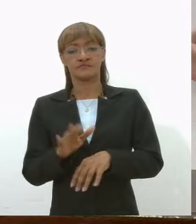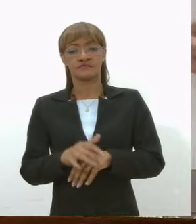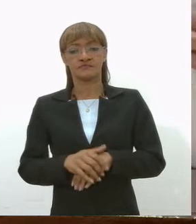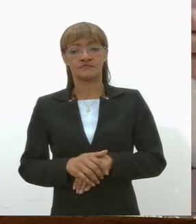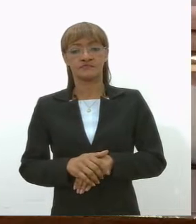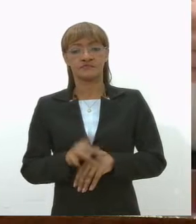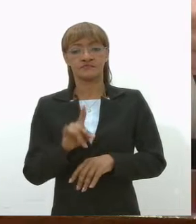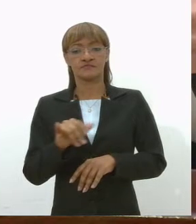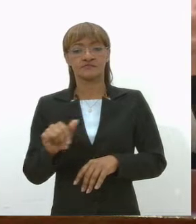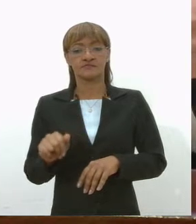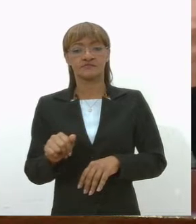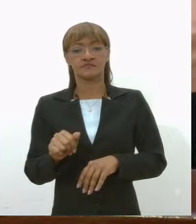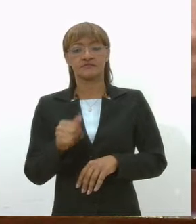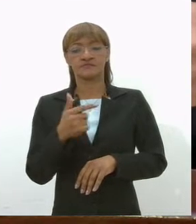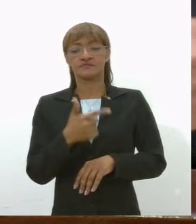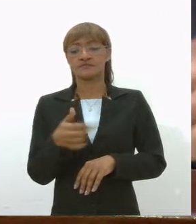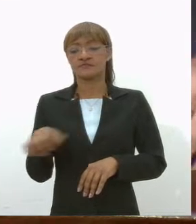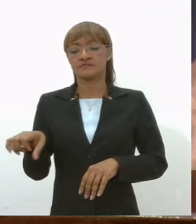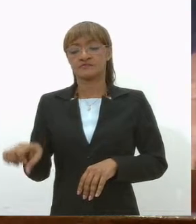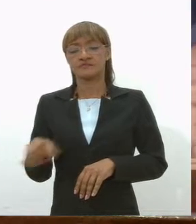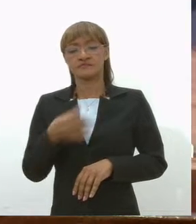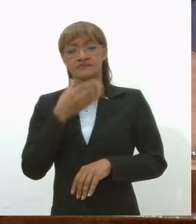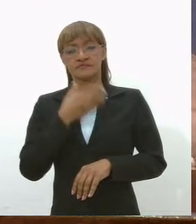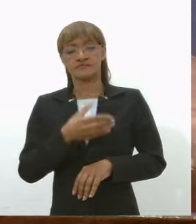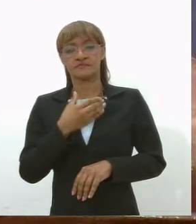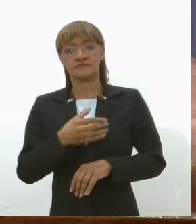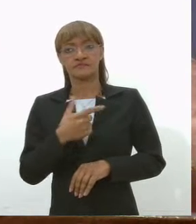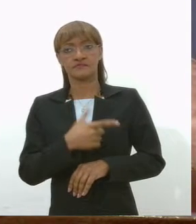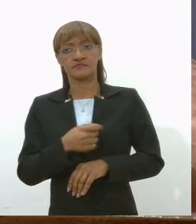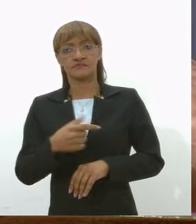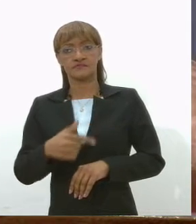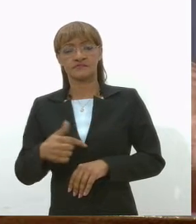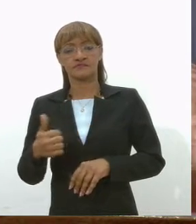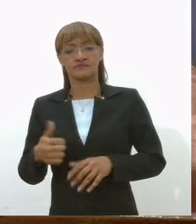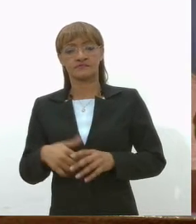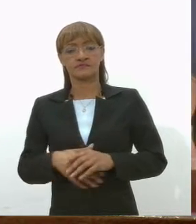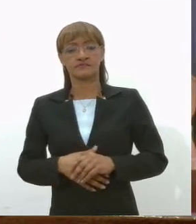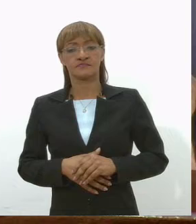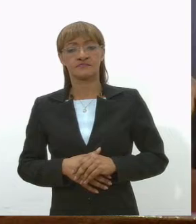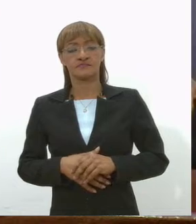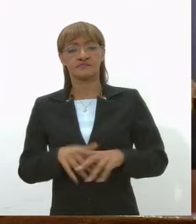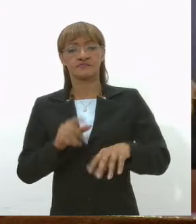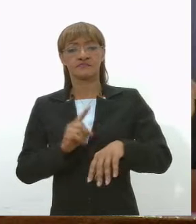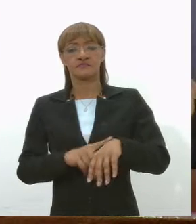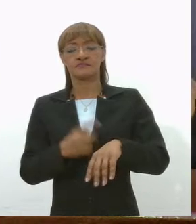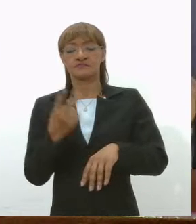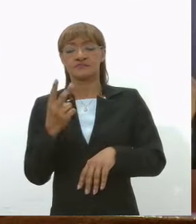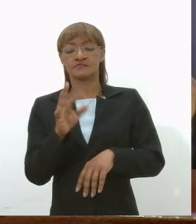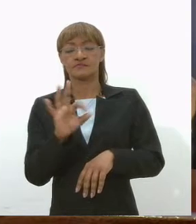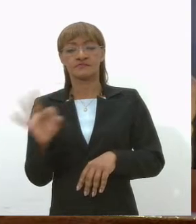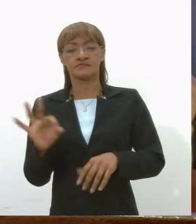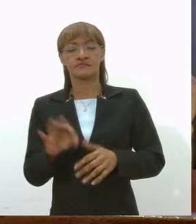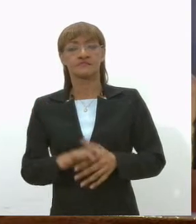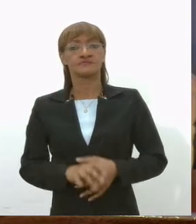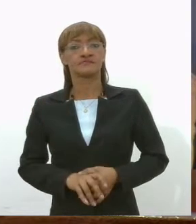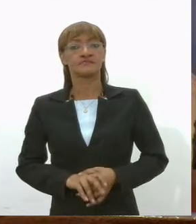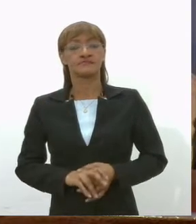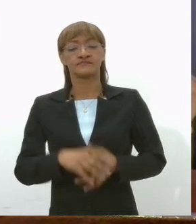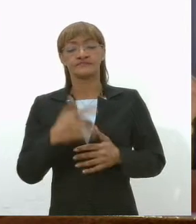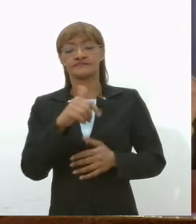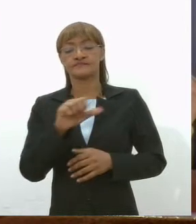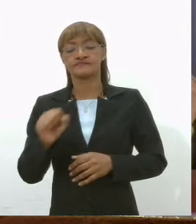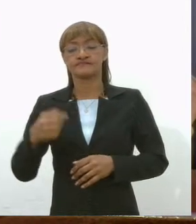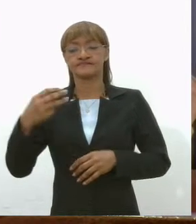no dia 29 de dezembro de 2021, às 14 horas. Segundo período da 3ª